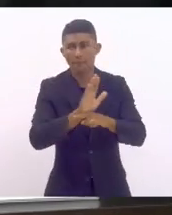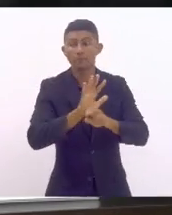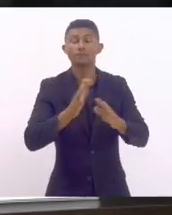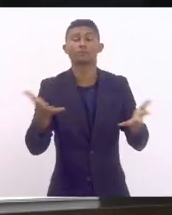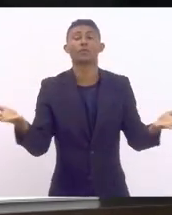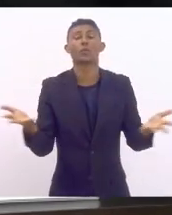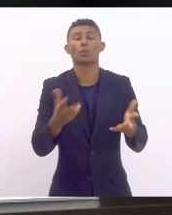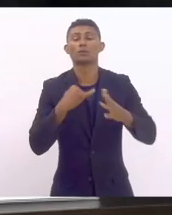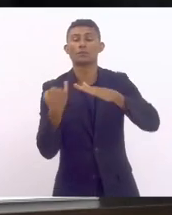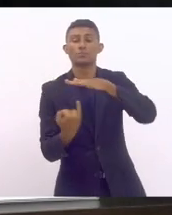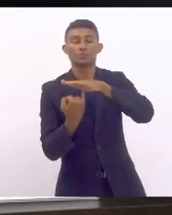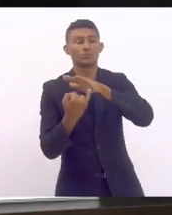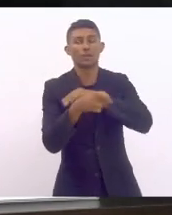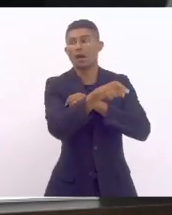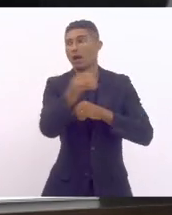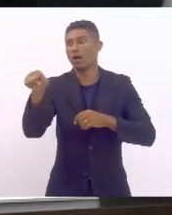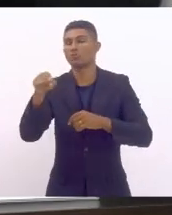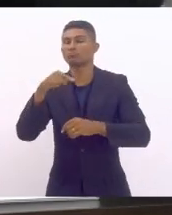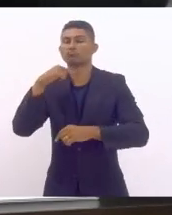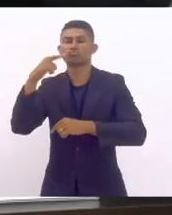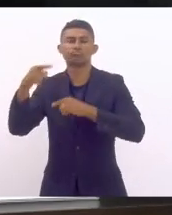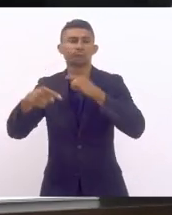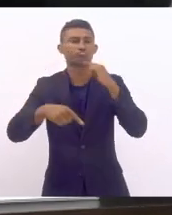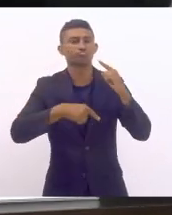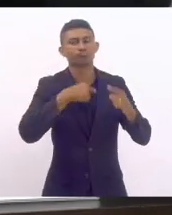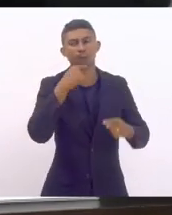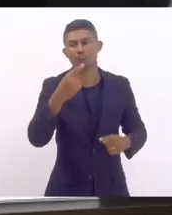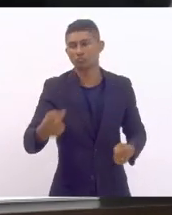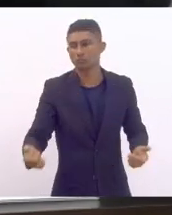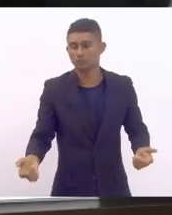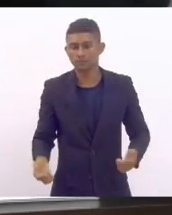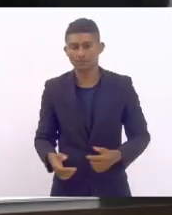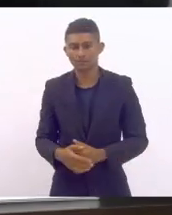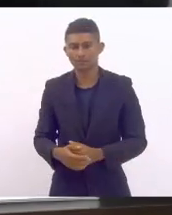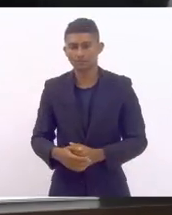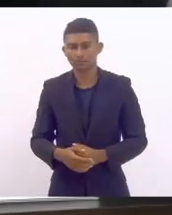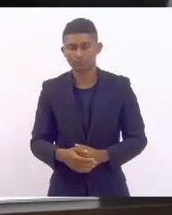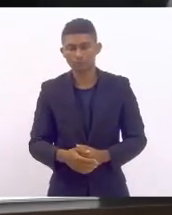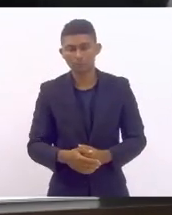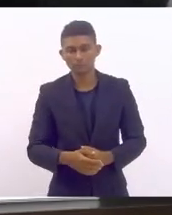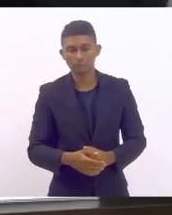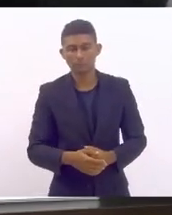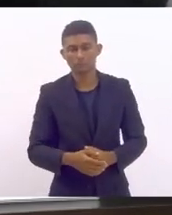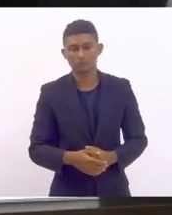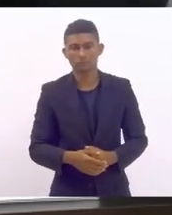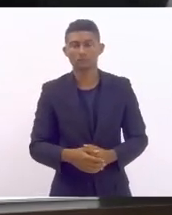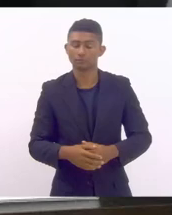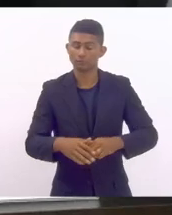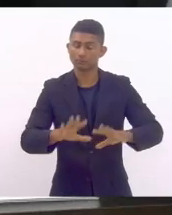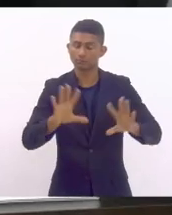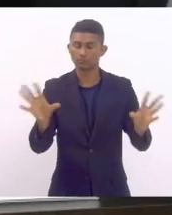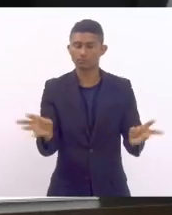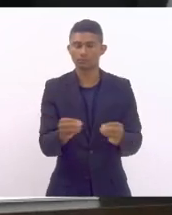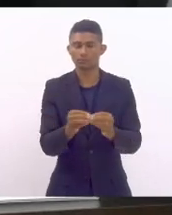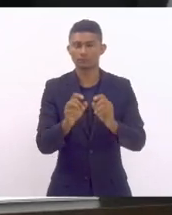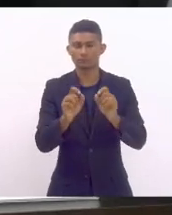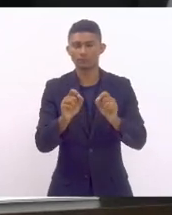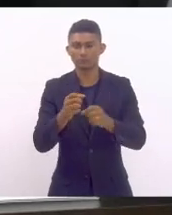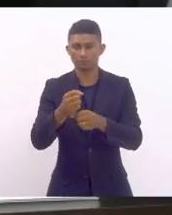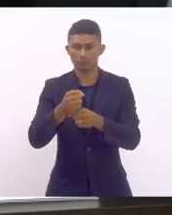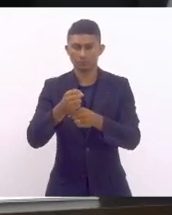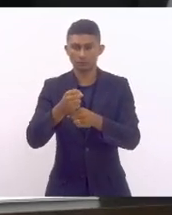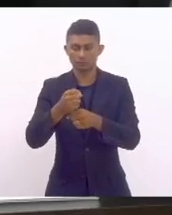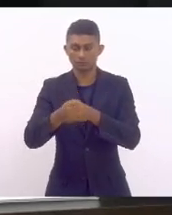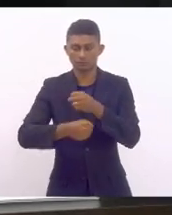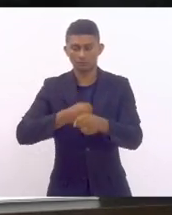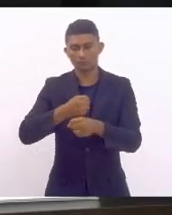não vem conseguindo Ah e só para reforçar não me alongando a questão de dois